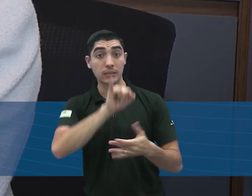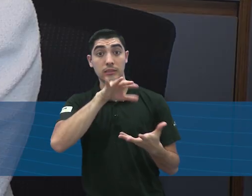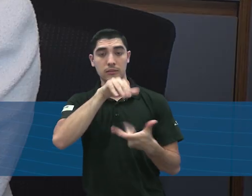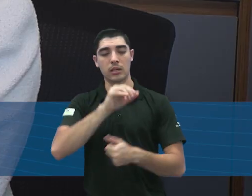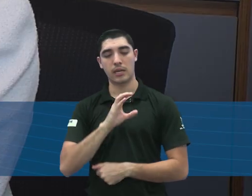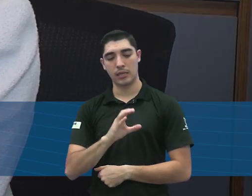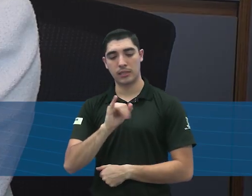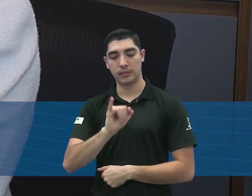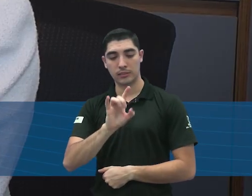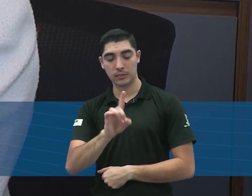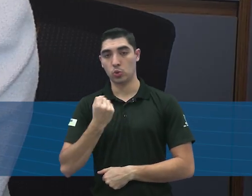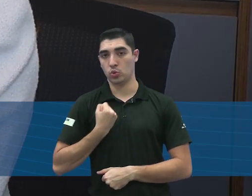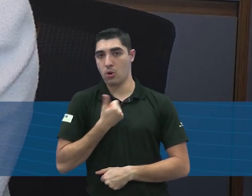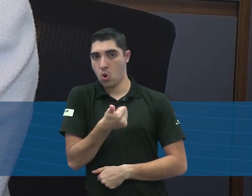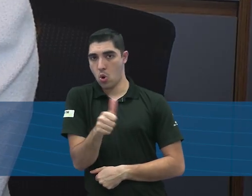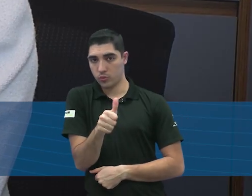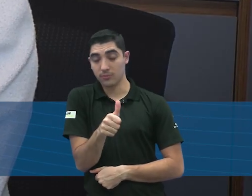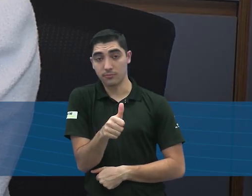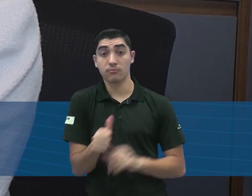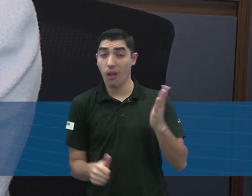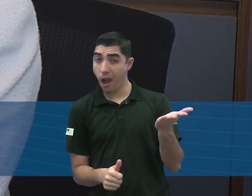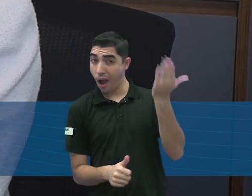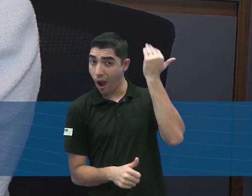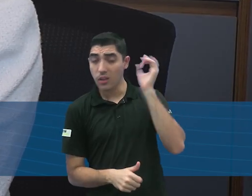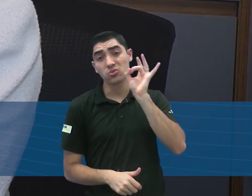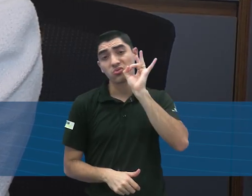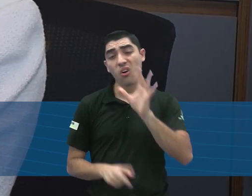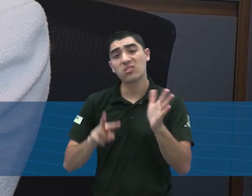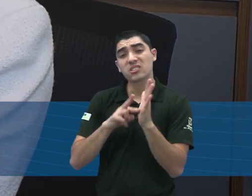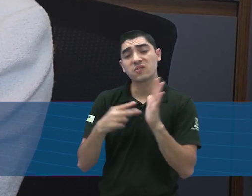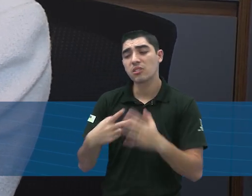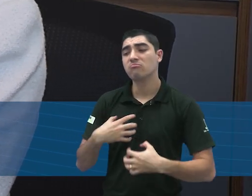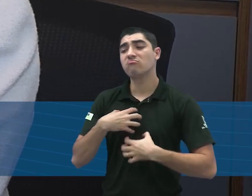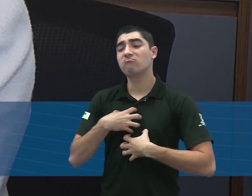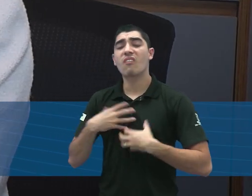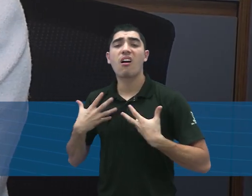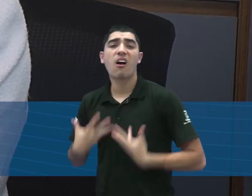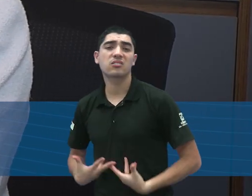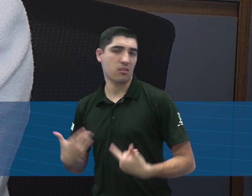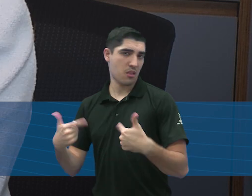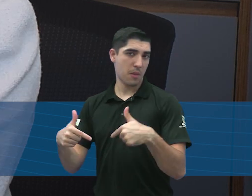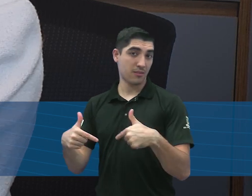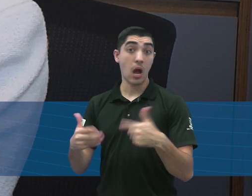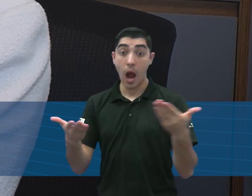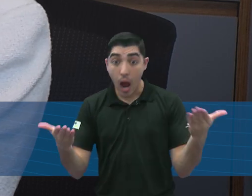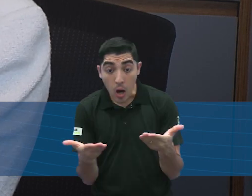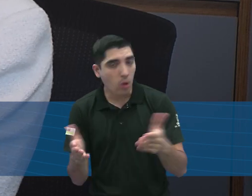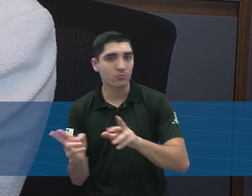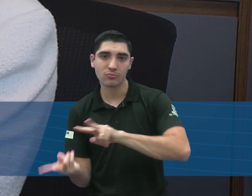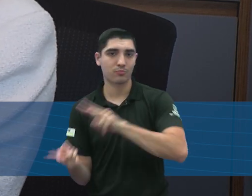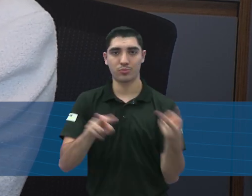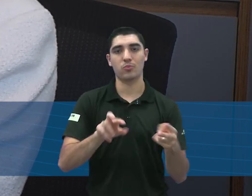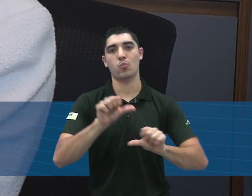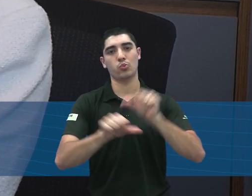internacional, CID-11. Antes ele era mapeado como um esgotamento associado ao trabalho. Hoje a gente já tem